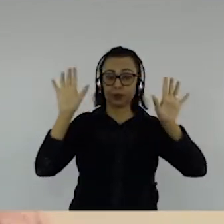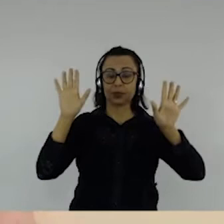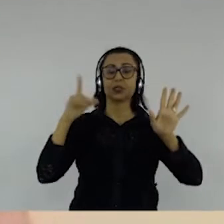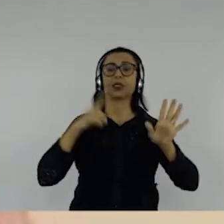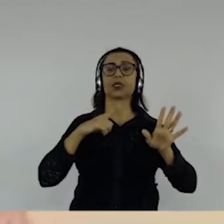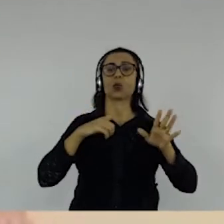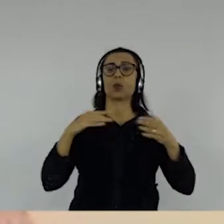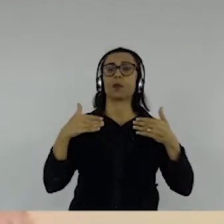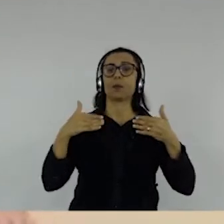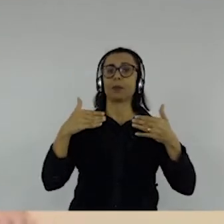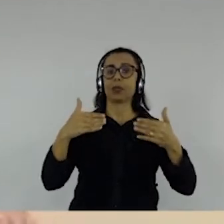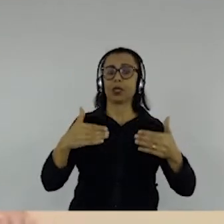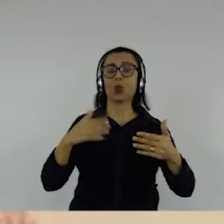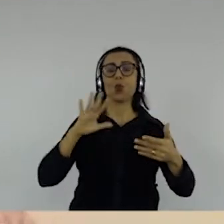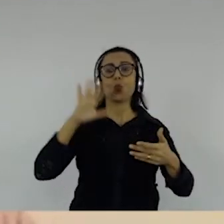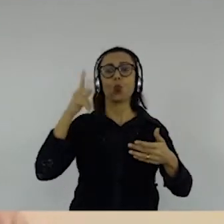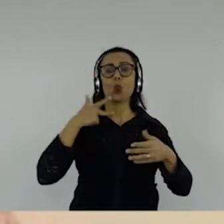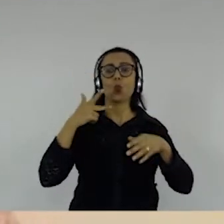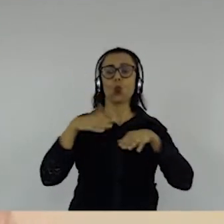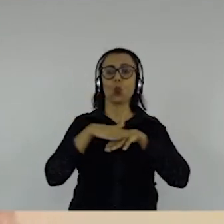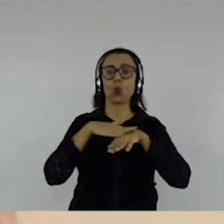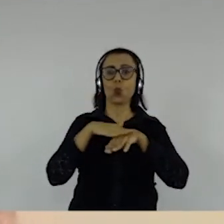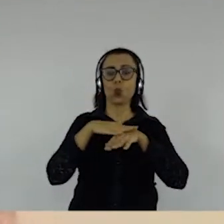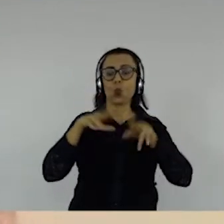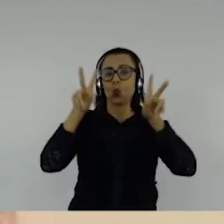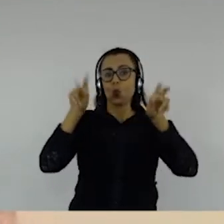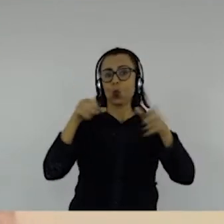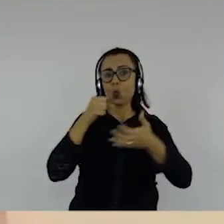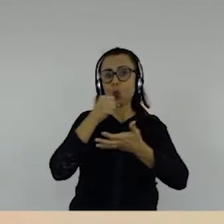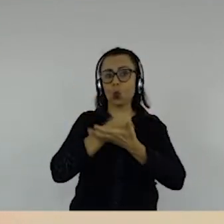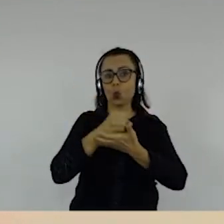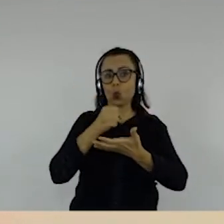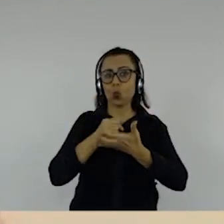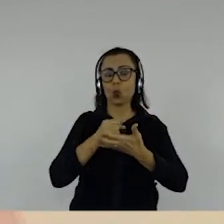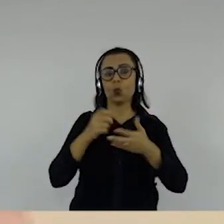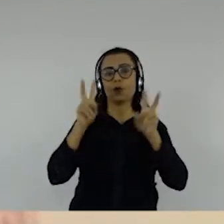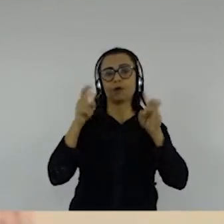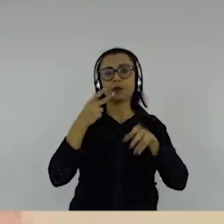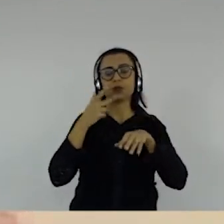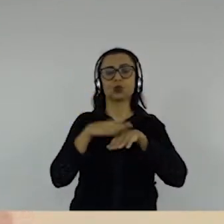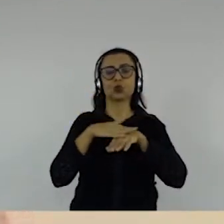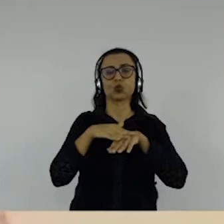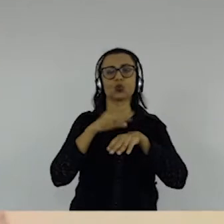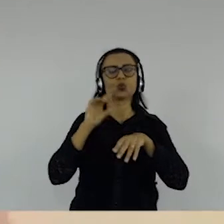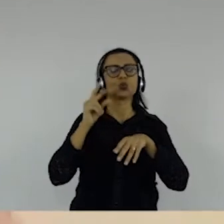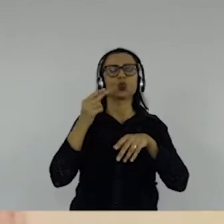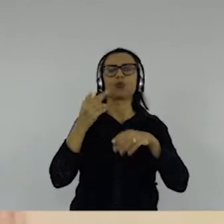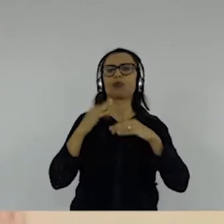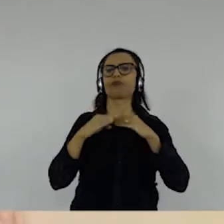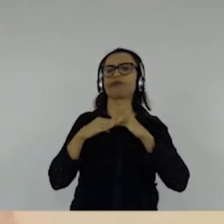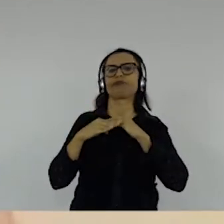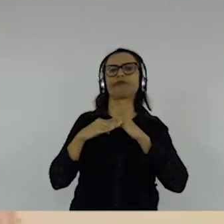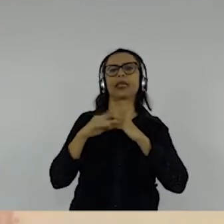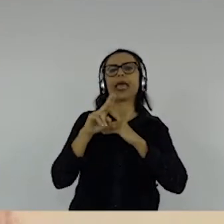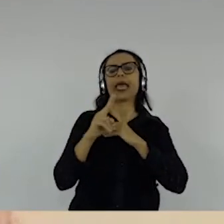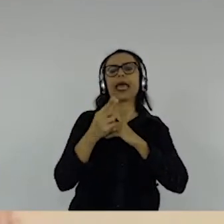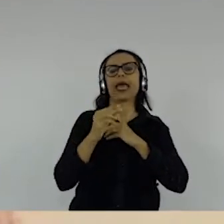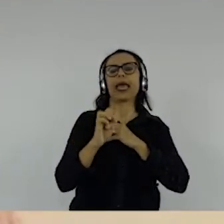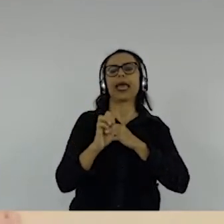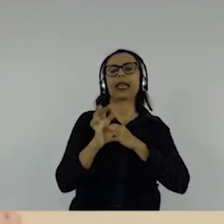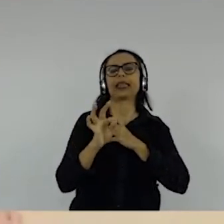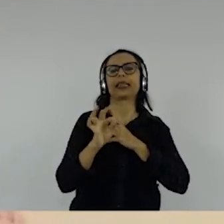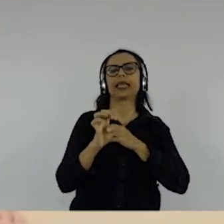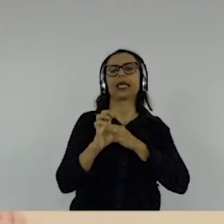bem colocou que quando estamos falando de contratos, estamos falando de uma realidade que é muito heterogênea, que é muito complexa.